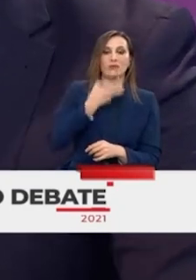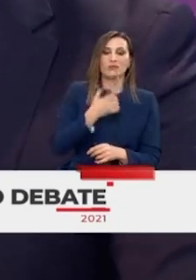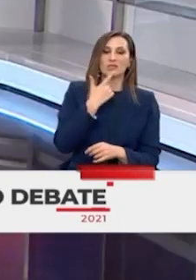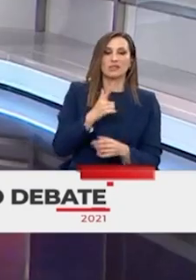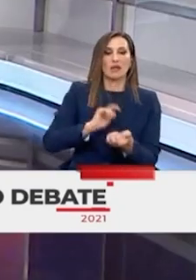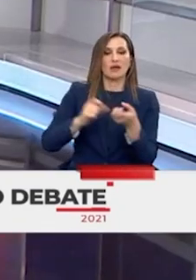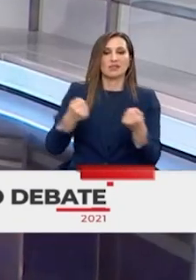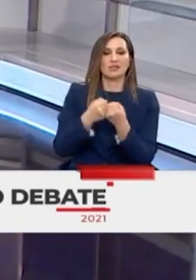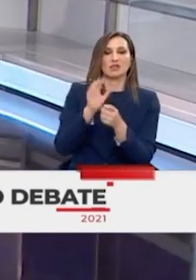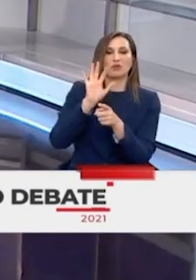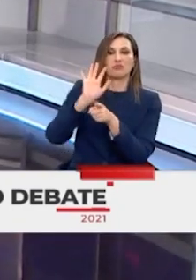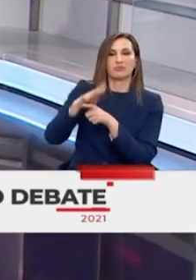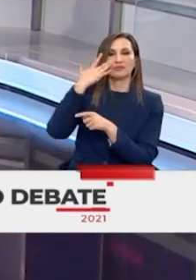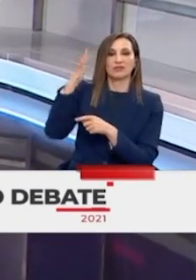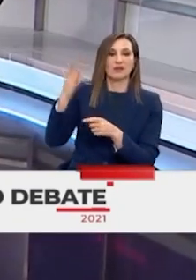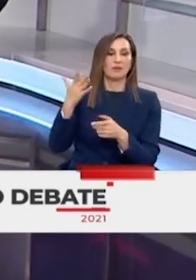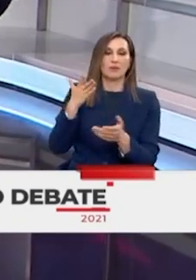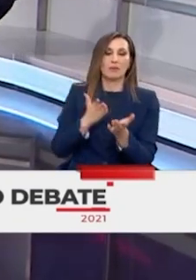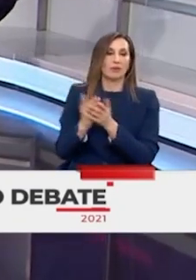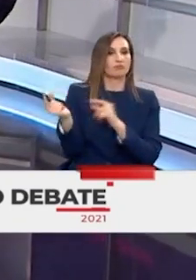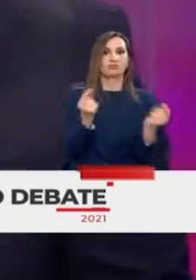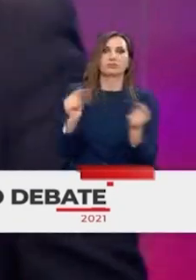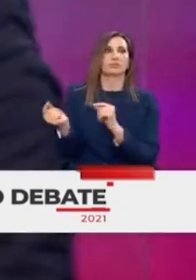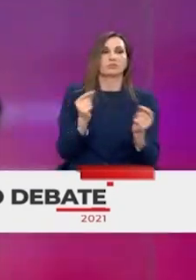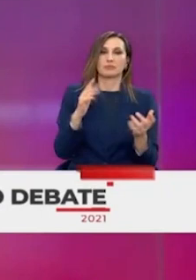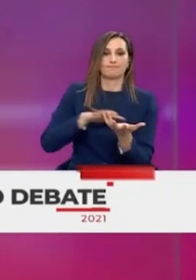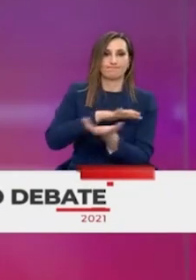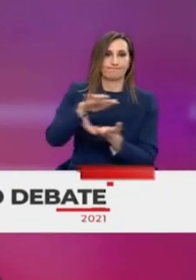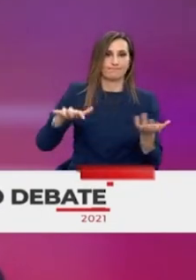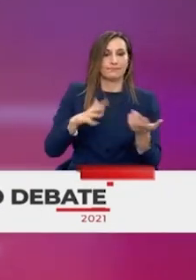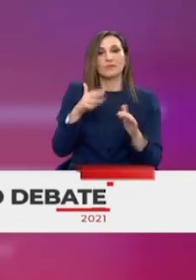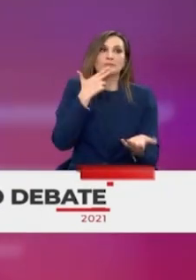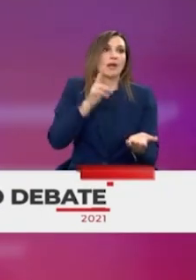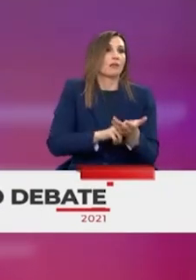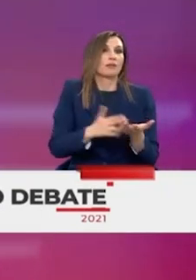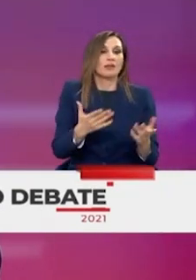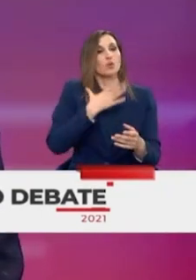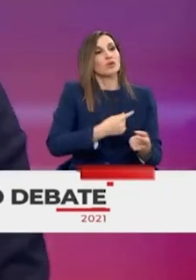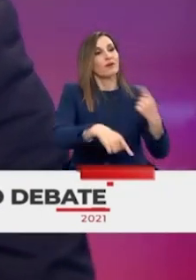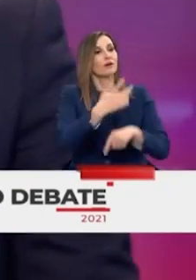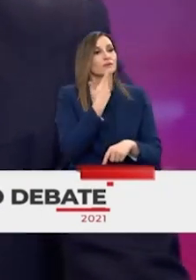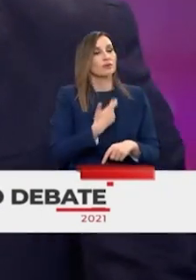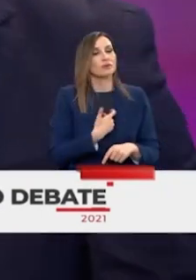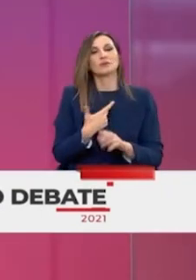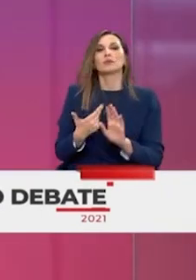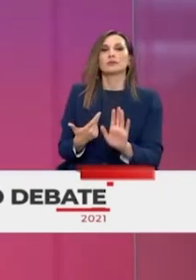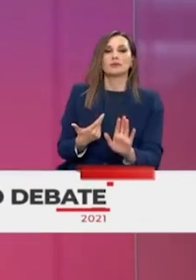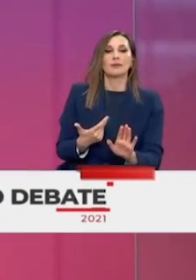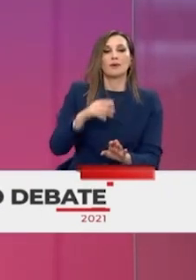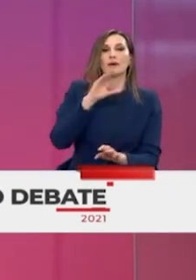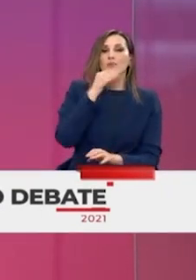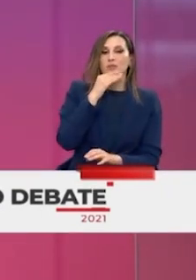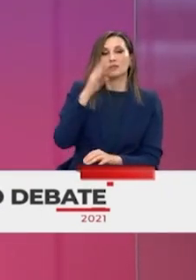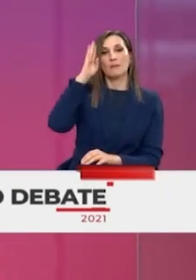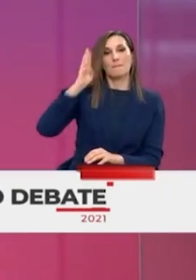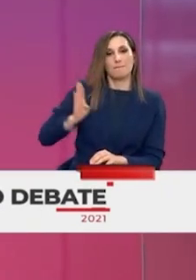tínhamos sair, racismo se não e não vamos na sair desta torrente de papéis mostrados. Bom, mas é a realidade. Estava que Ana Gomes só para concluir esta última questão. Os polícias